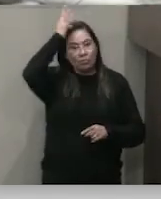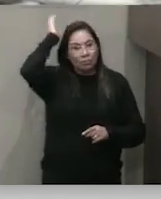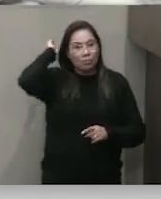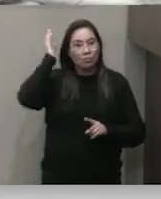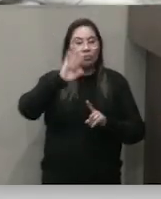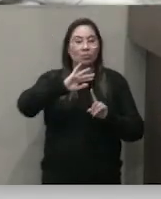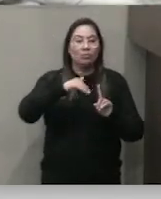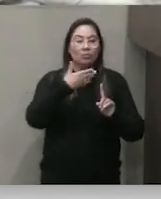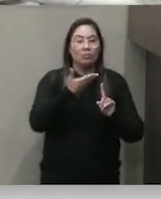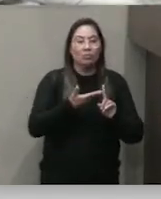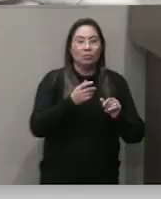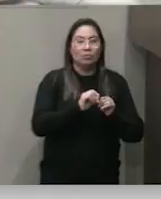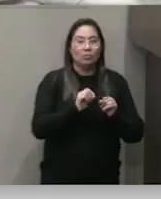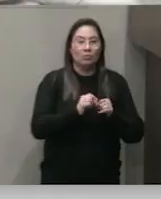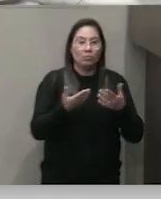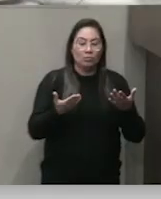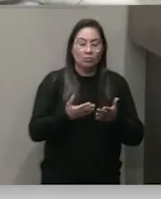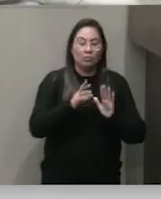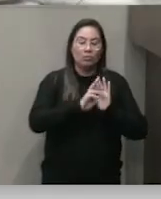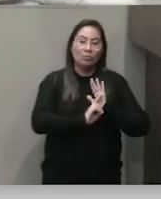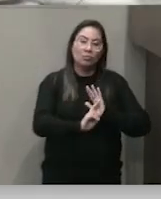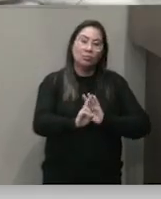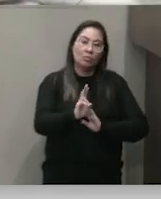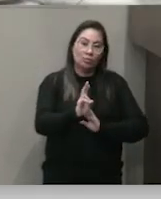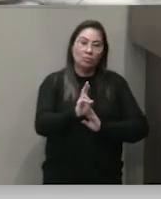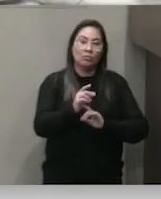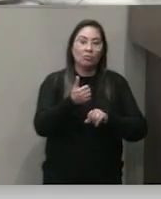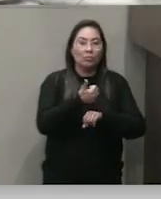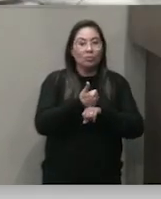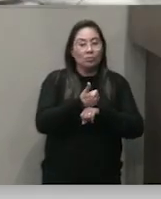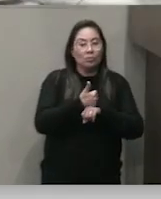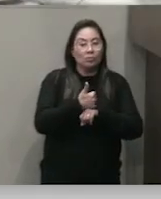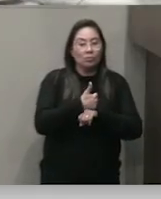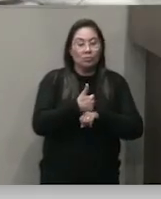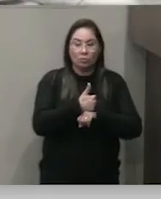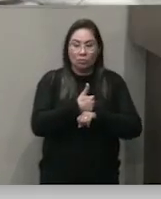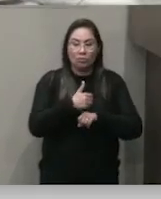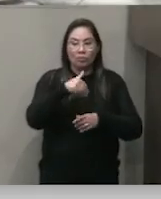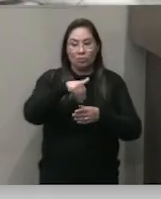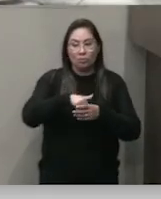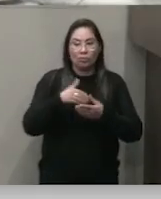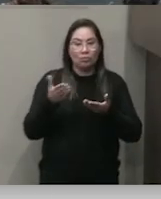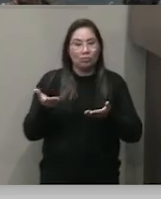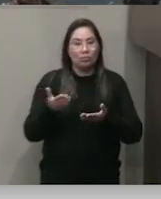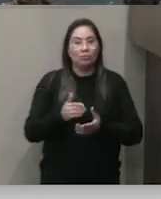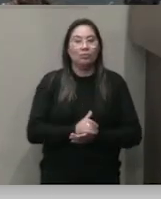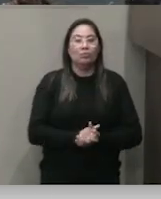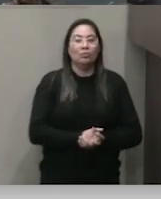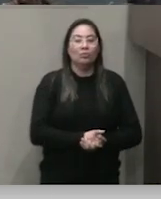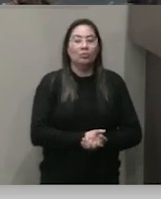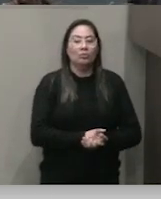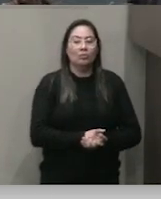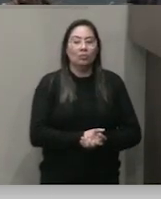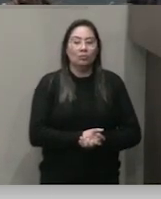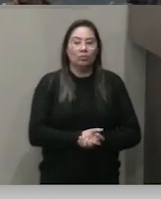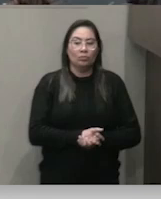o senhor faz hoje, e por seguir sempre representando a classe que te elegeu e não virar as costas para eles. Parabéns mais uma vez. Obrigado. Obrigado, meu